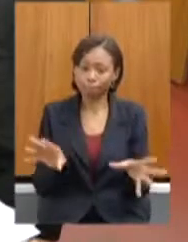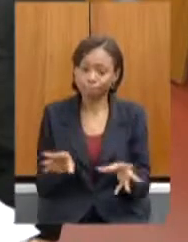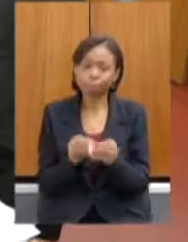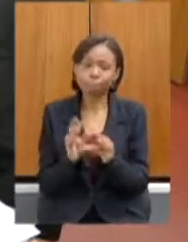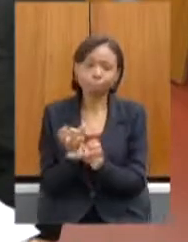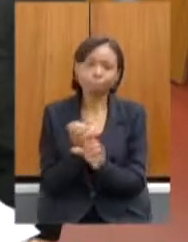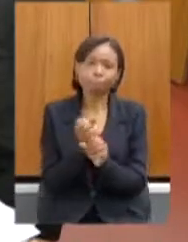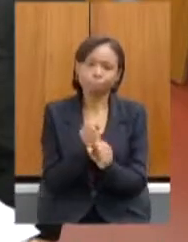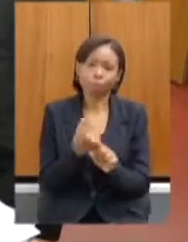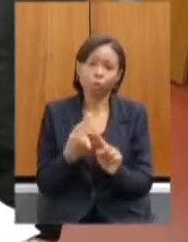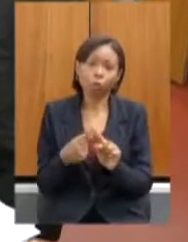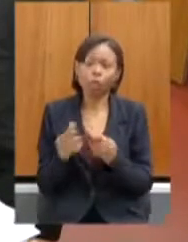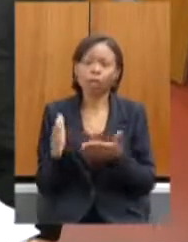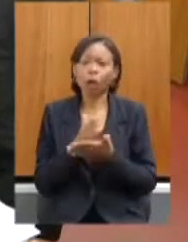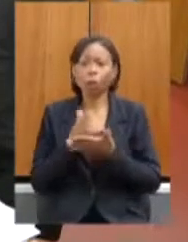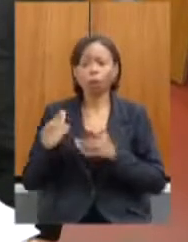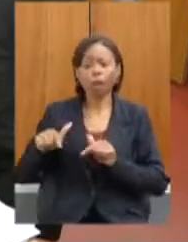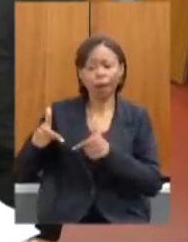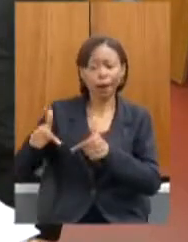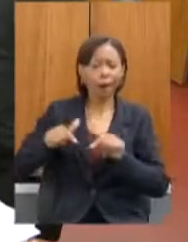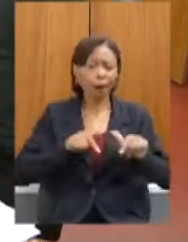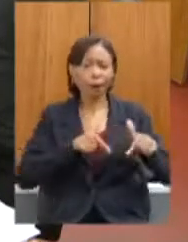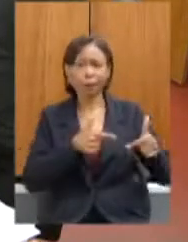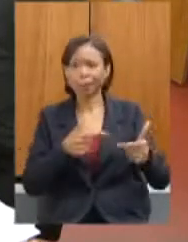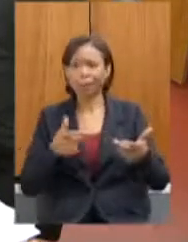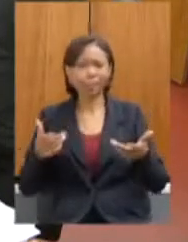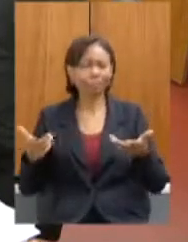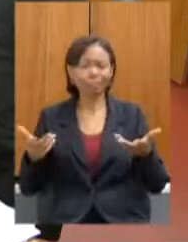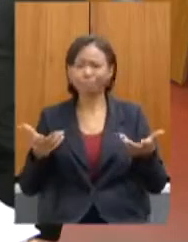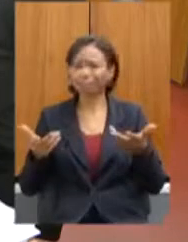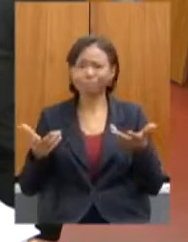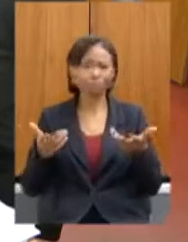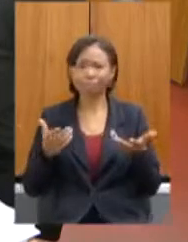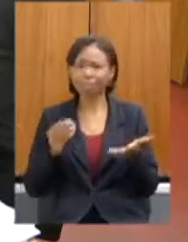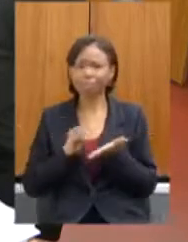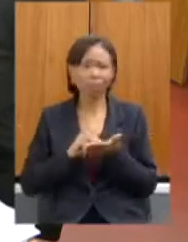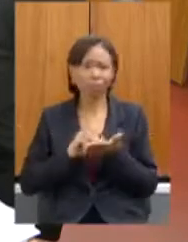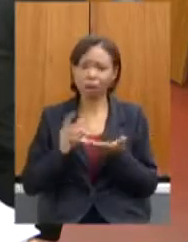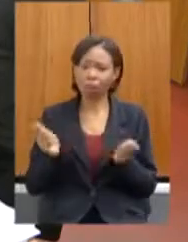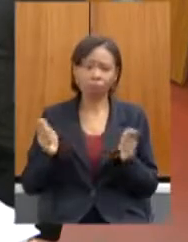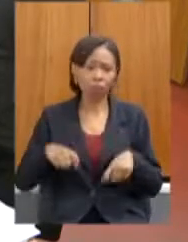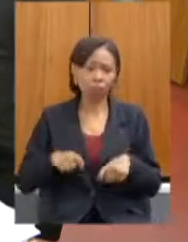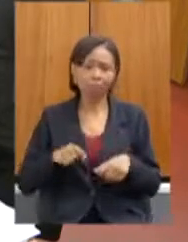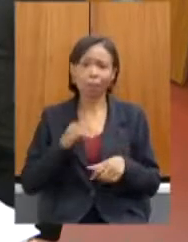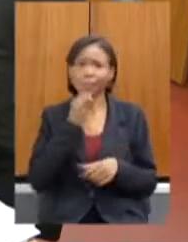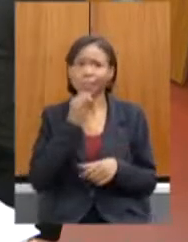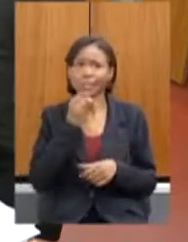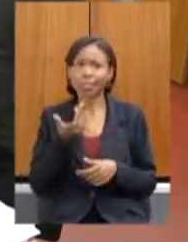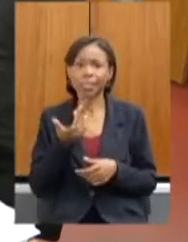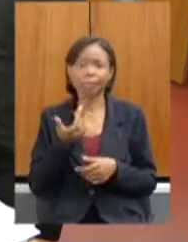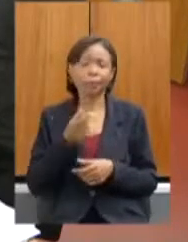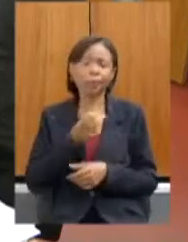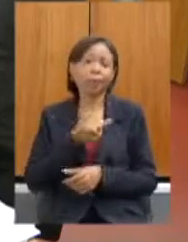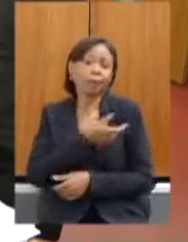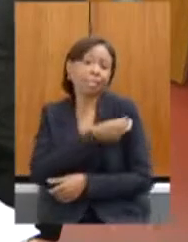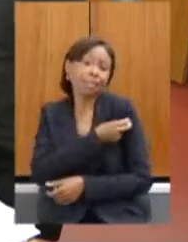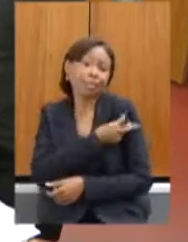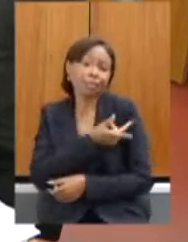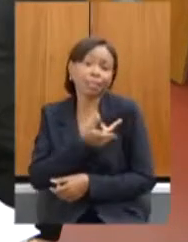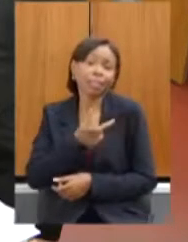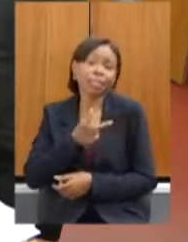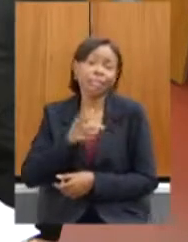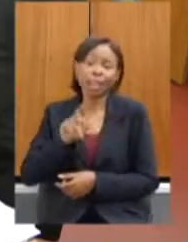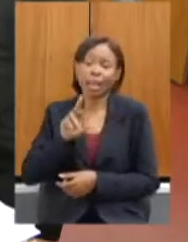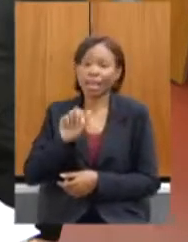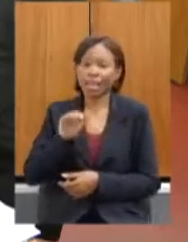e não sendo tão eficientes por exemplo em algumas vacinações por exemplo vacinação anti-rábica animal dissociada de um